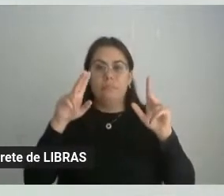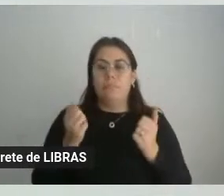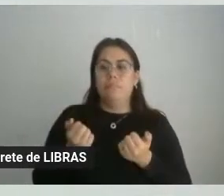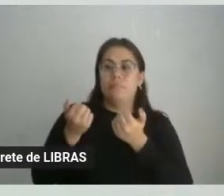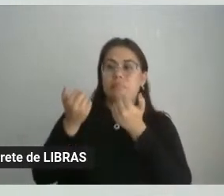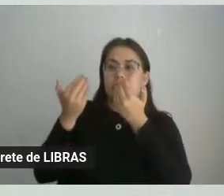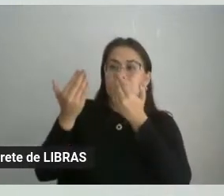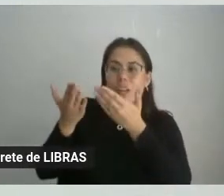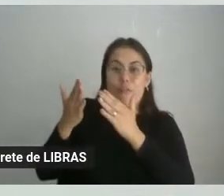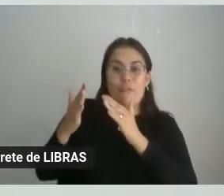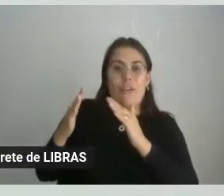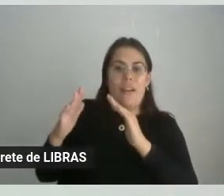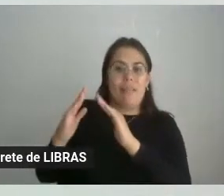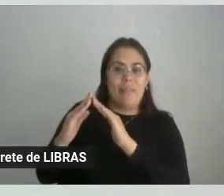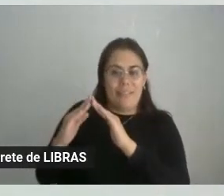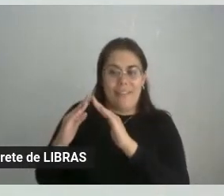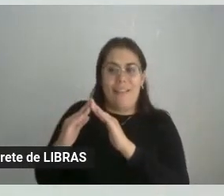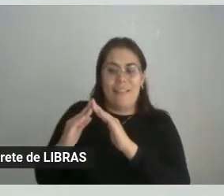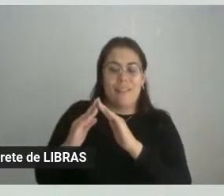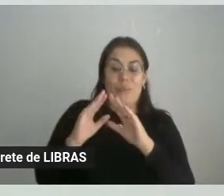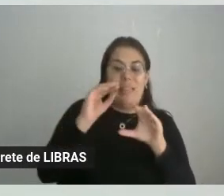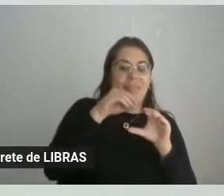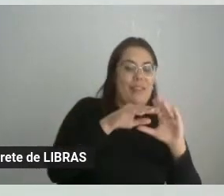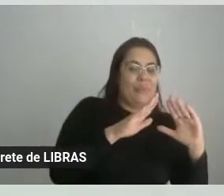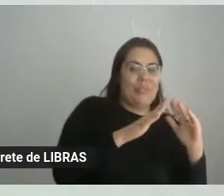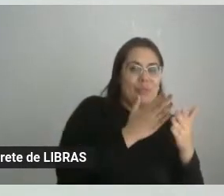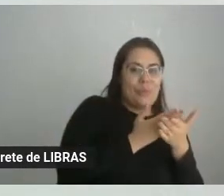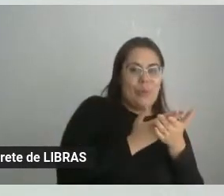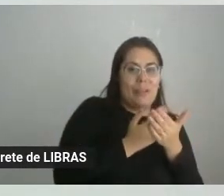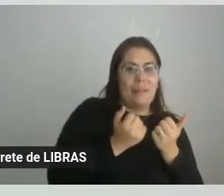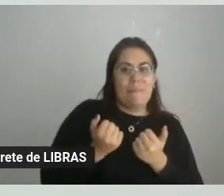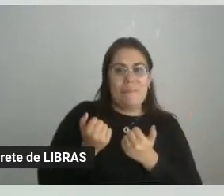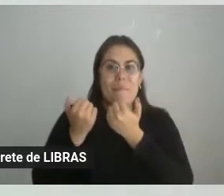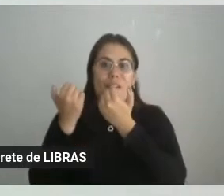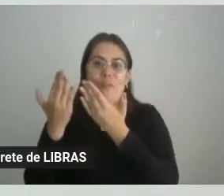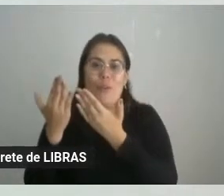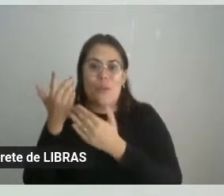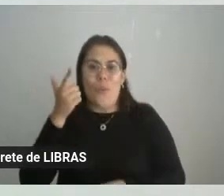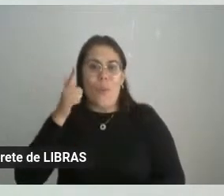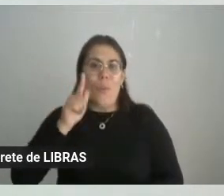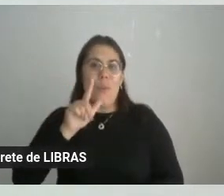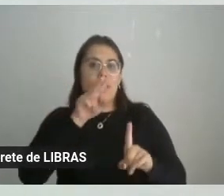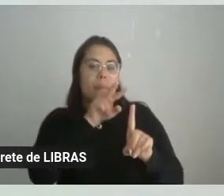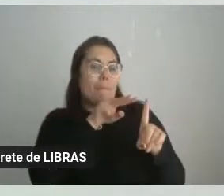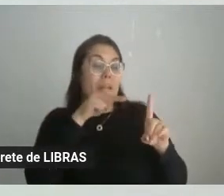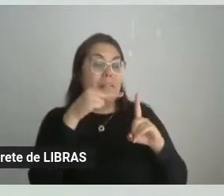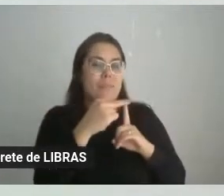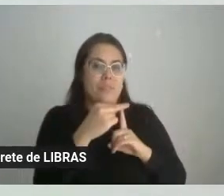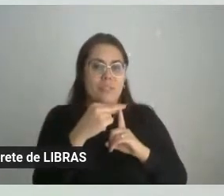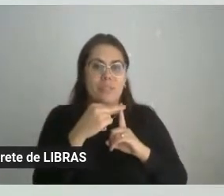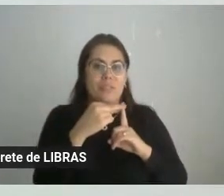muito importante para nós também, não é, Rosinha? Na perspectiva de outros olhares e de